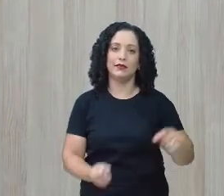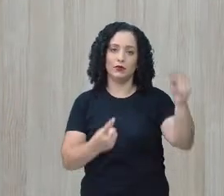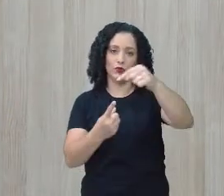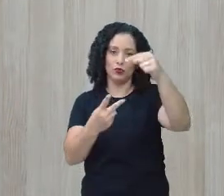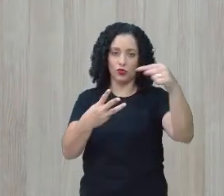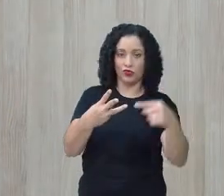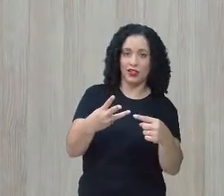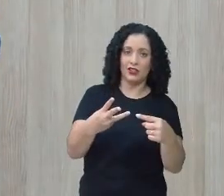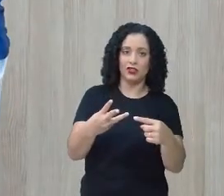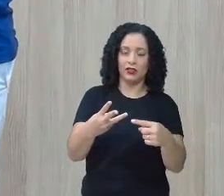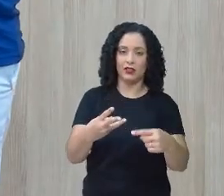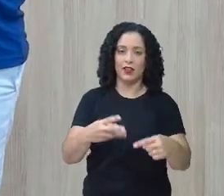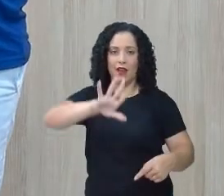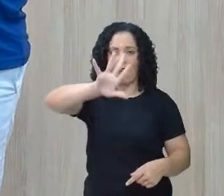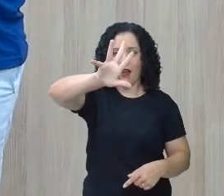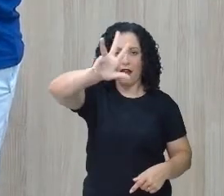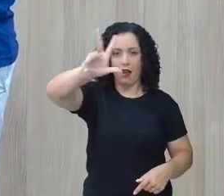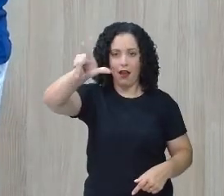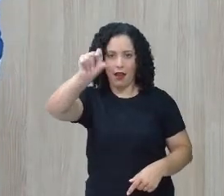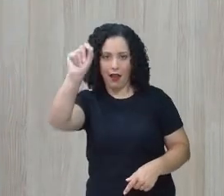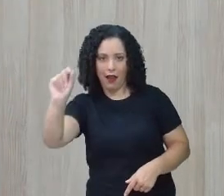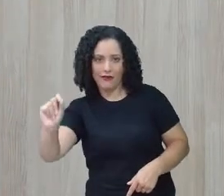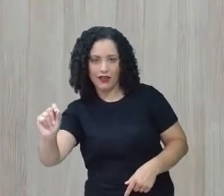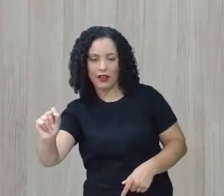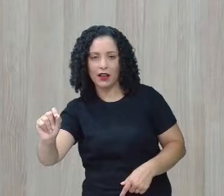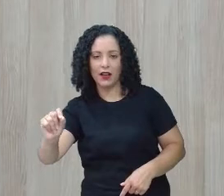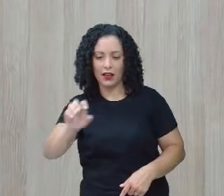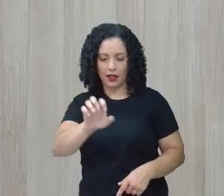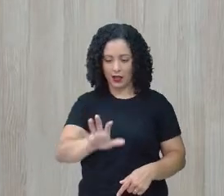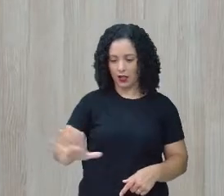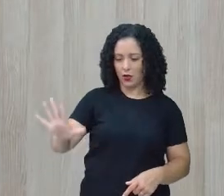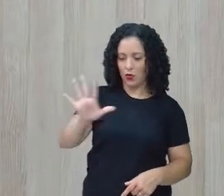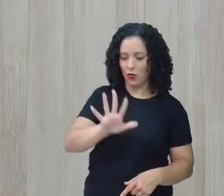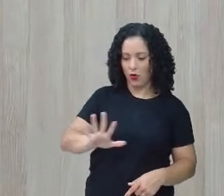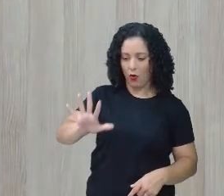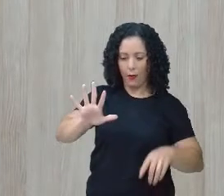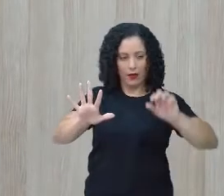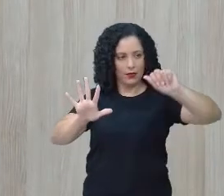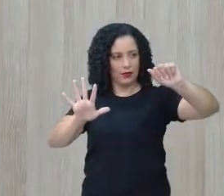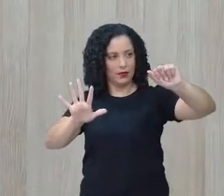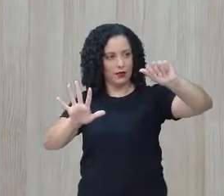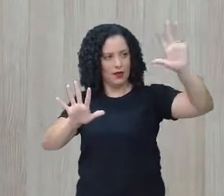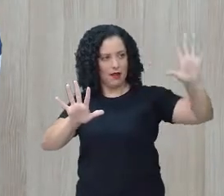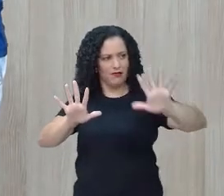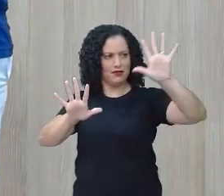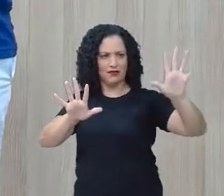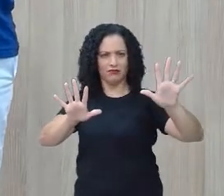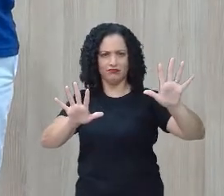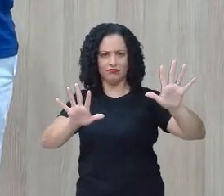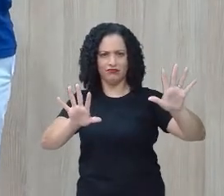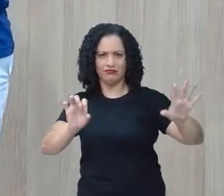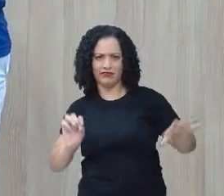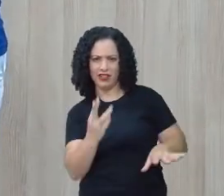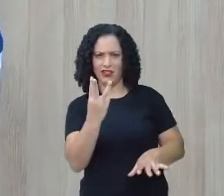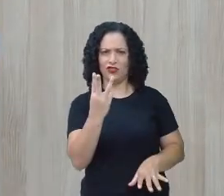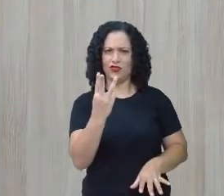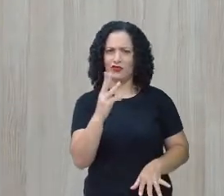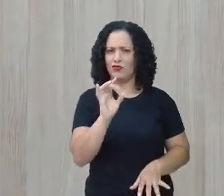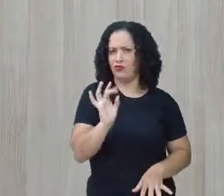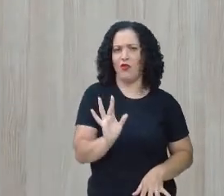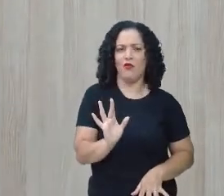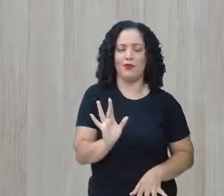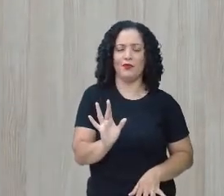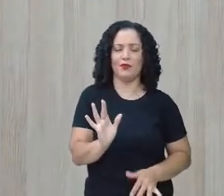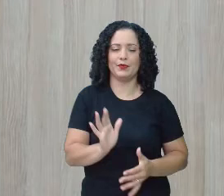continentes: África, Europa e Ásia. Então, quando a gente tem aí